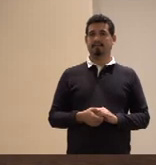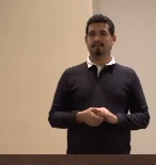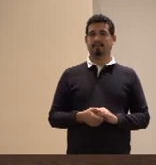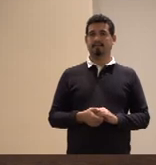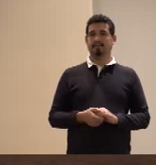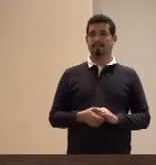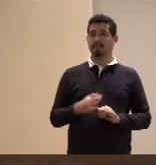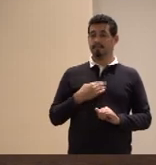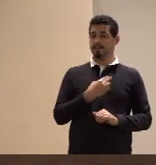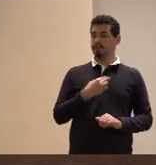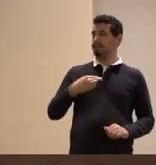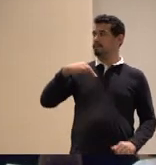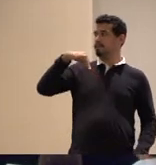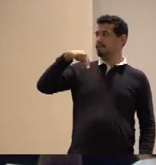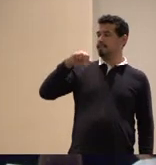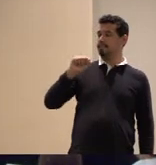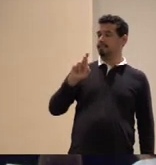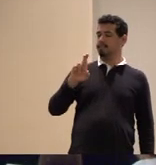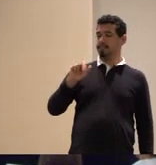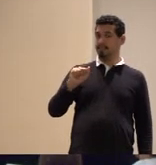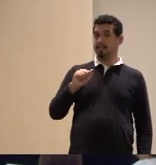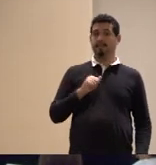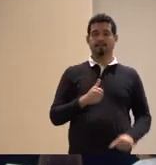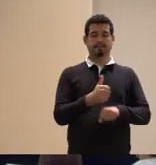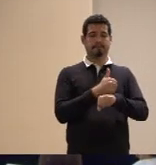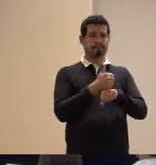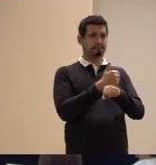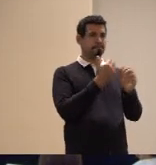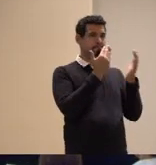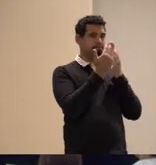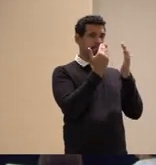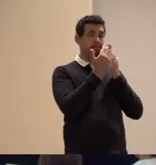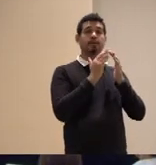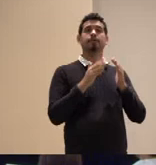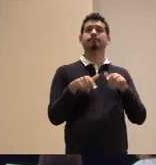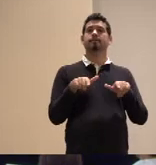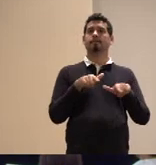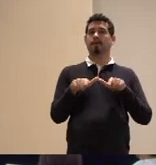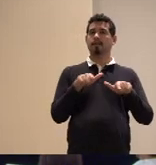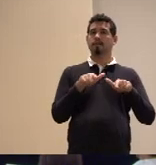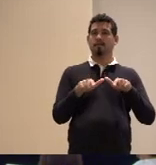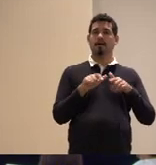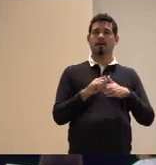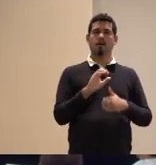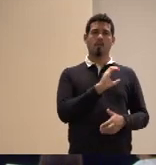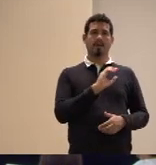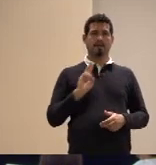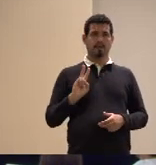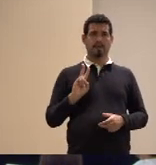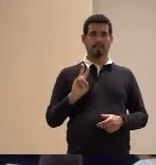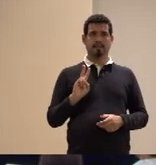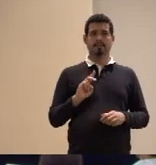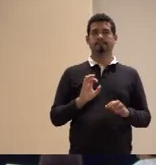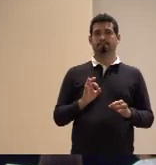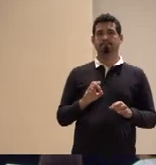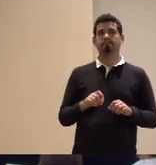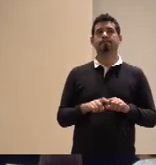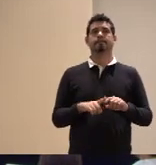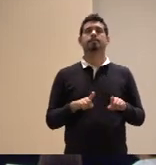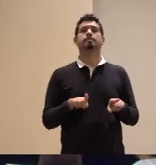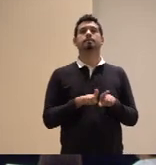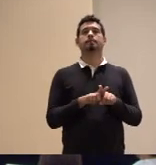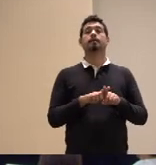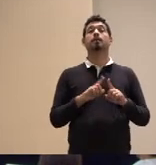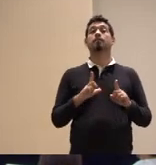Meu nome é Nara, eu sou psicóloga, hoje atuo como a coordenadora, né, no município de São Joaquim. Então, a gente vai falar um pouquinho sobre o